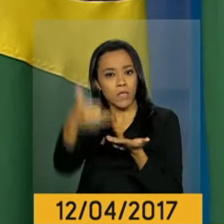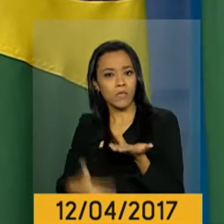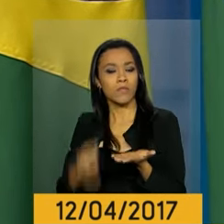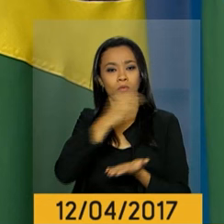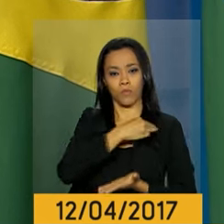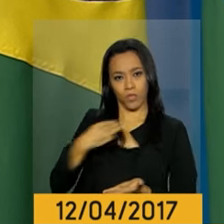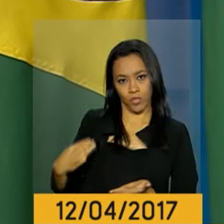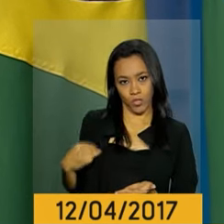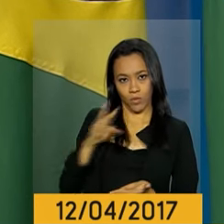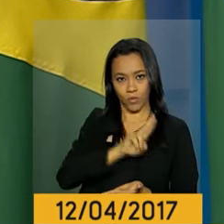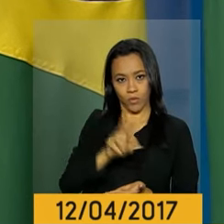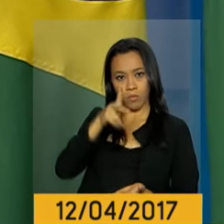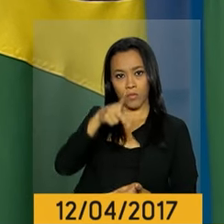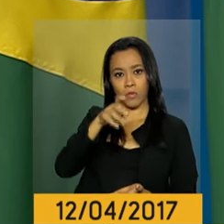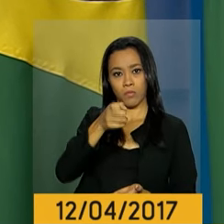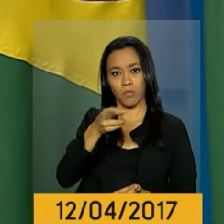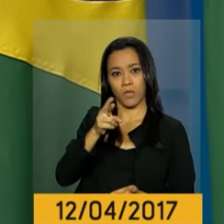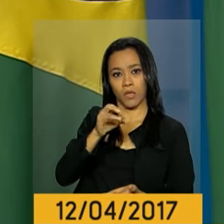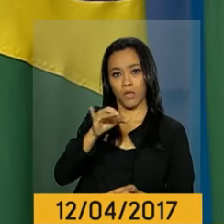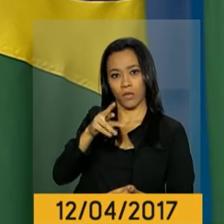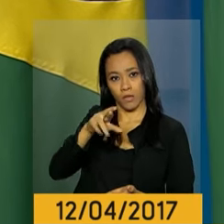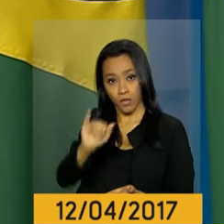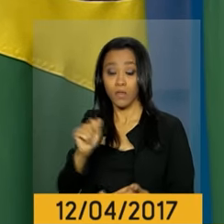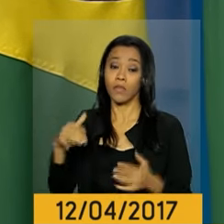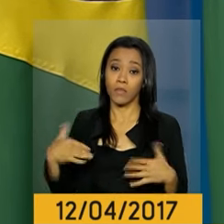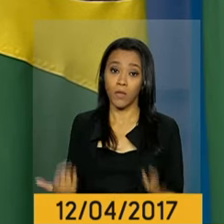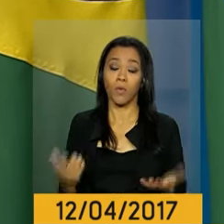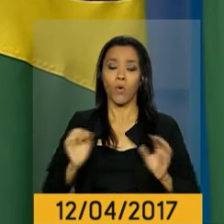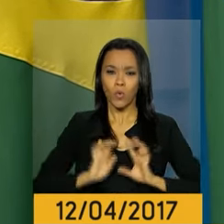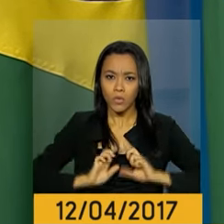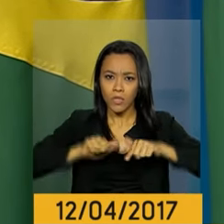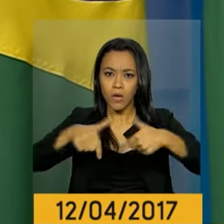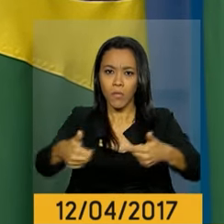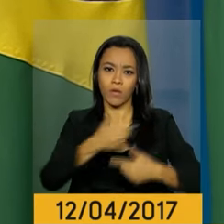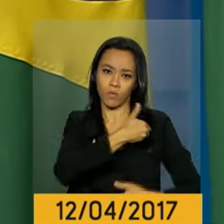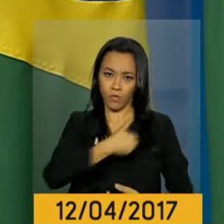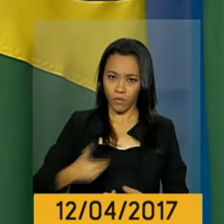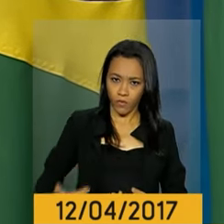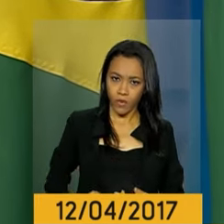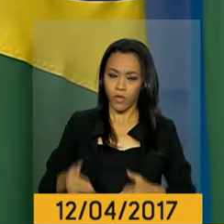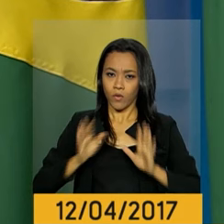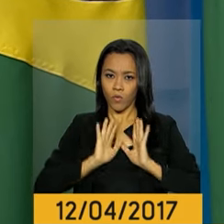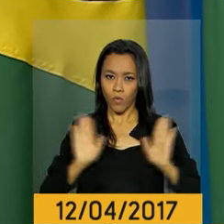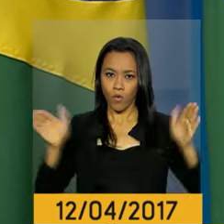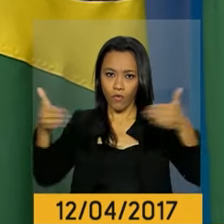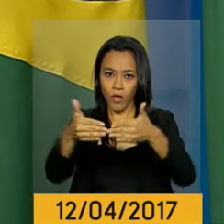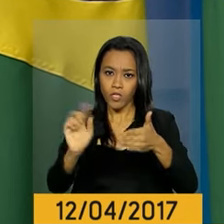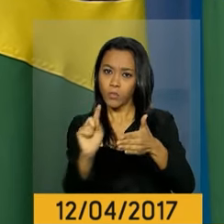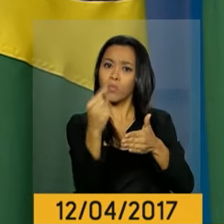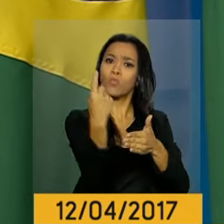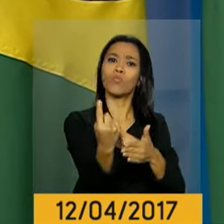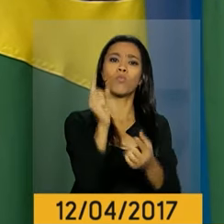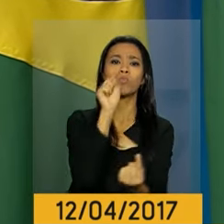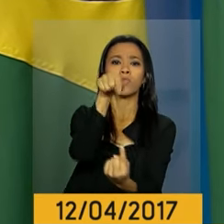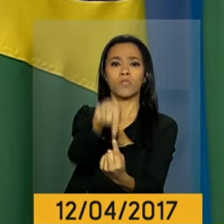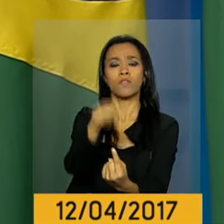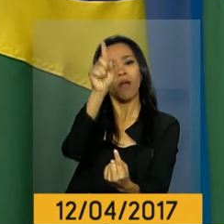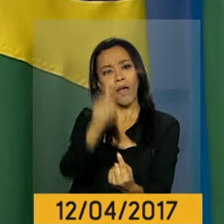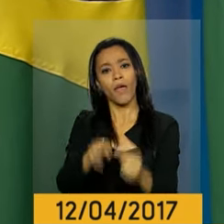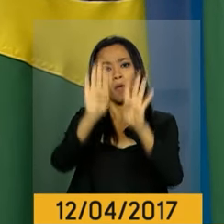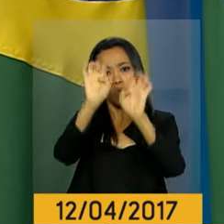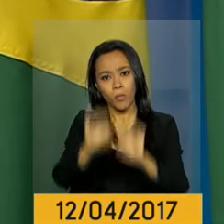então a as ações do governo portanto convergem para um só ponto que é o bem-estar eh